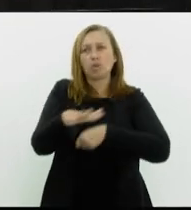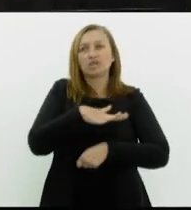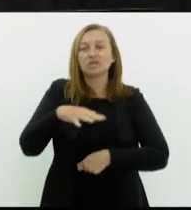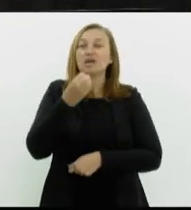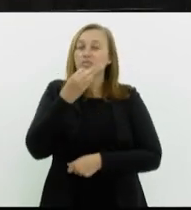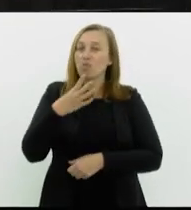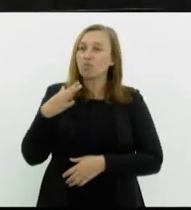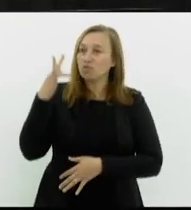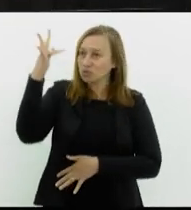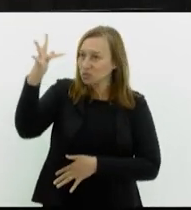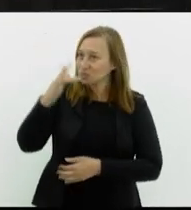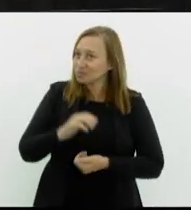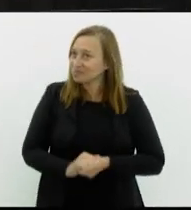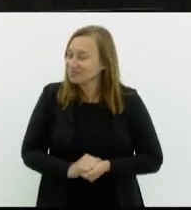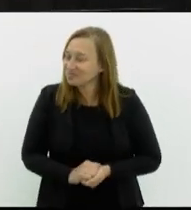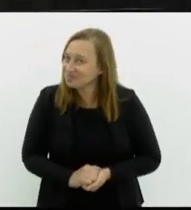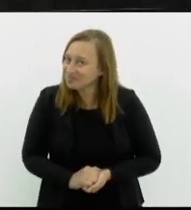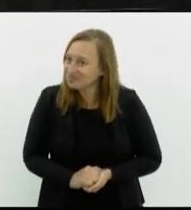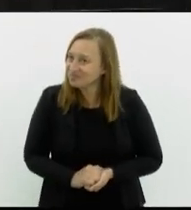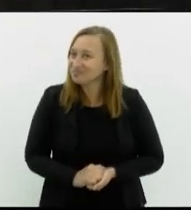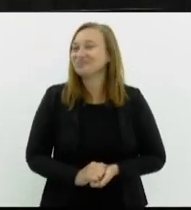no futuro.